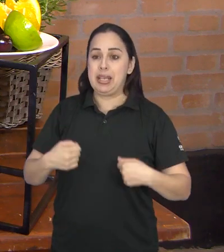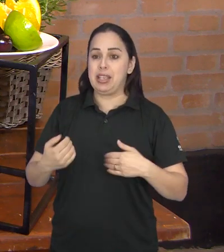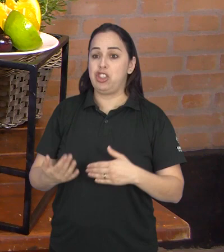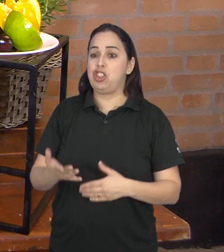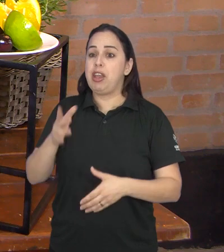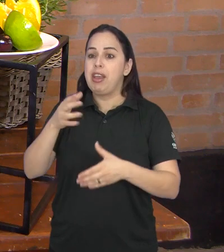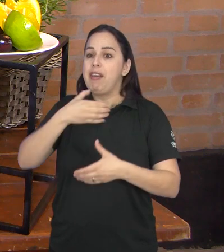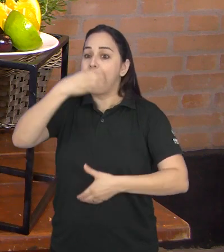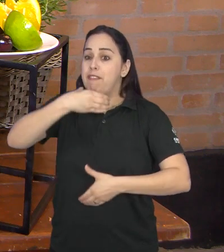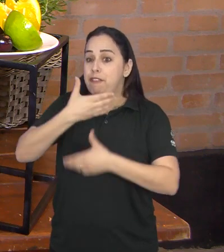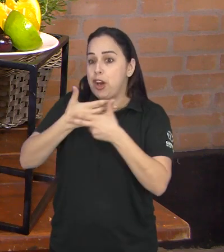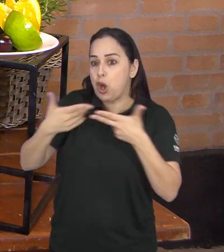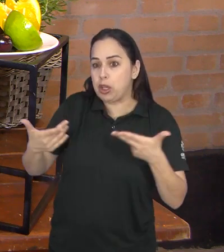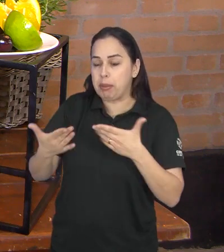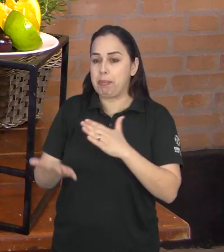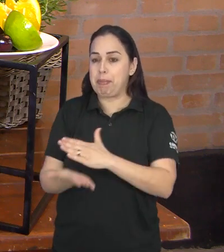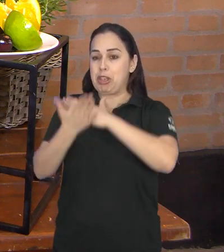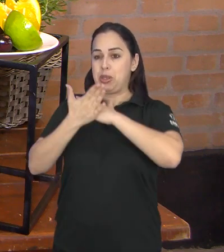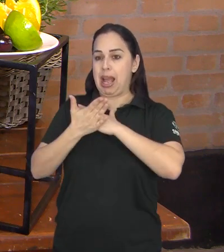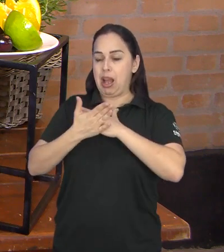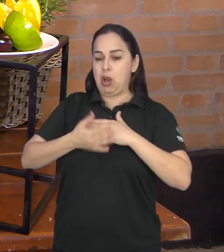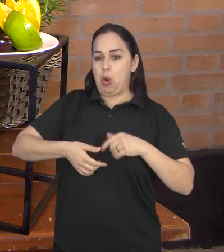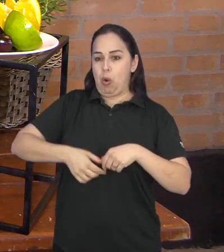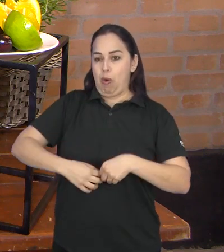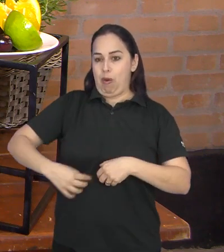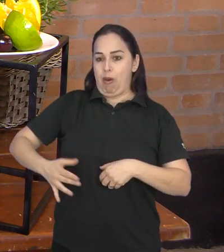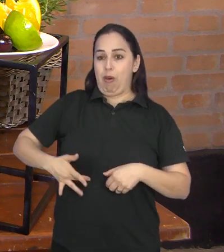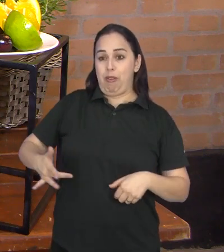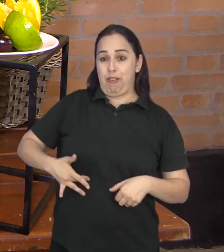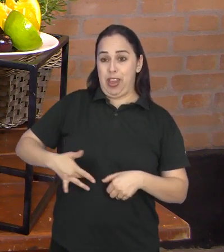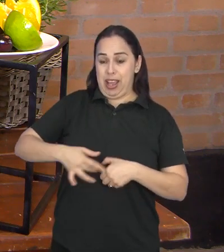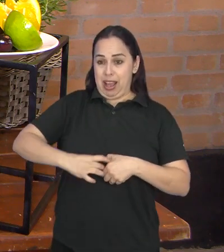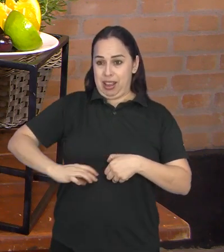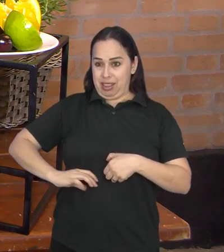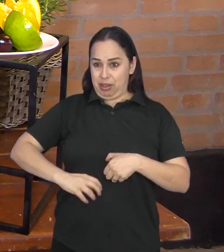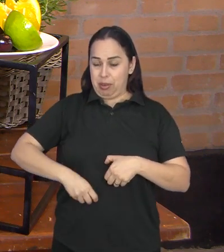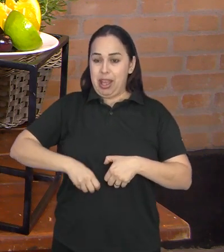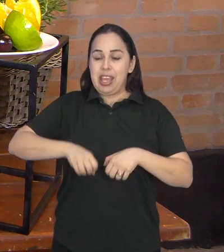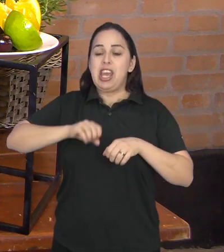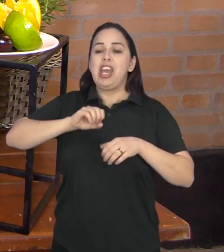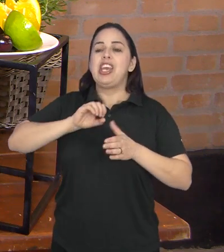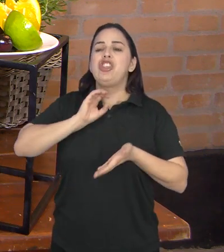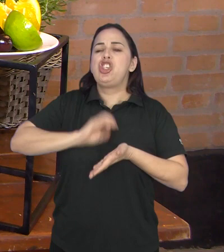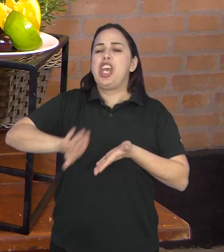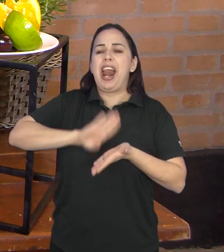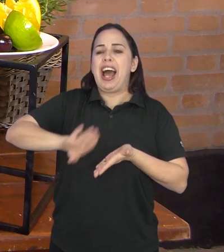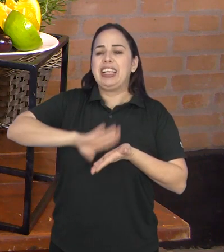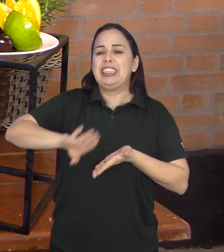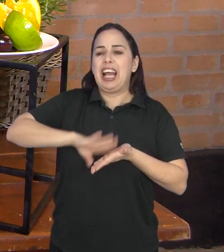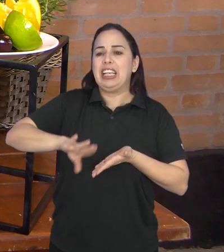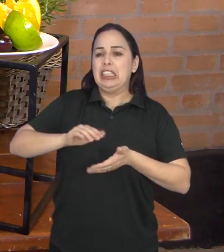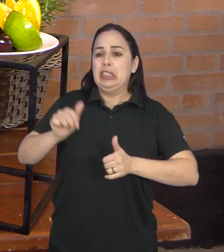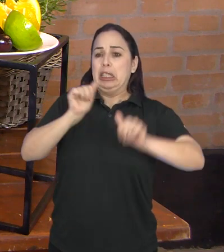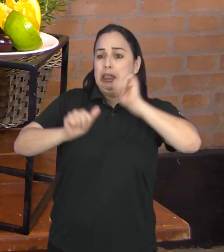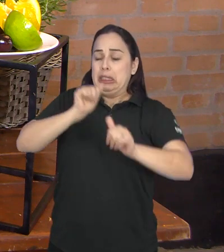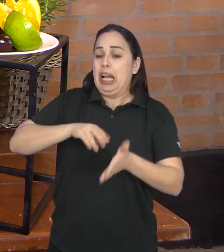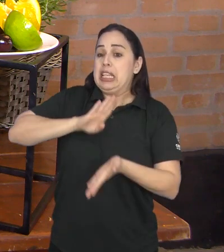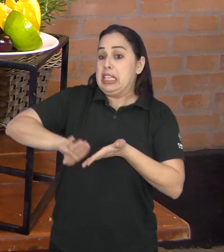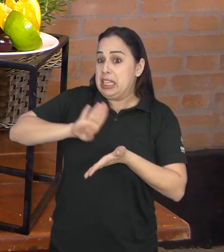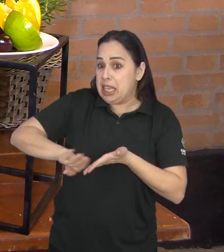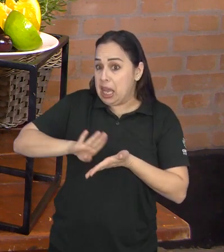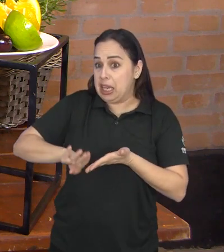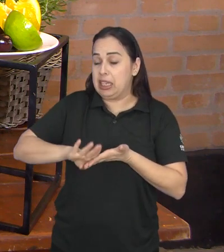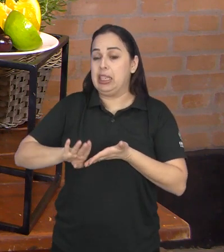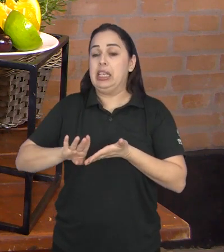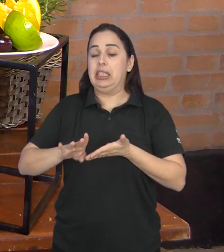antioxidantes, né? Para o fígado conseguir metabolizar e mandar fora tudo aquilo que foi em excesso, tudo aquilo que